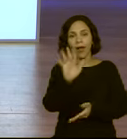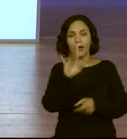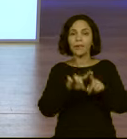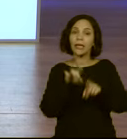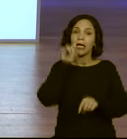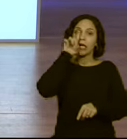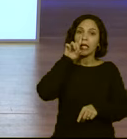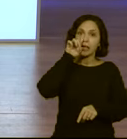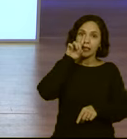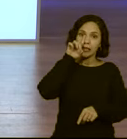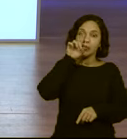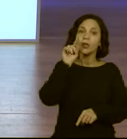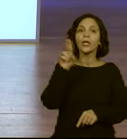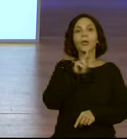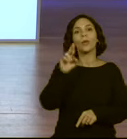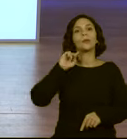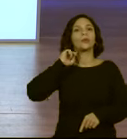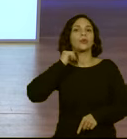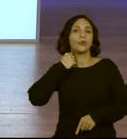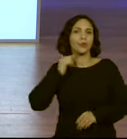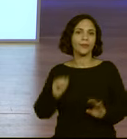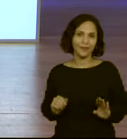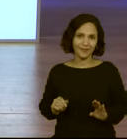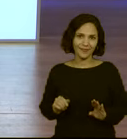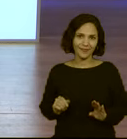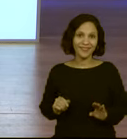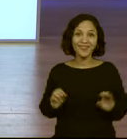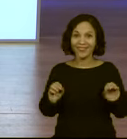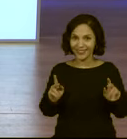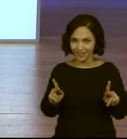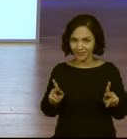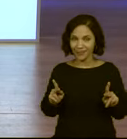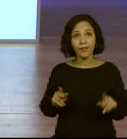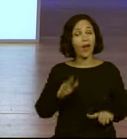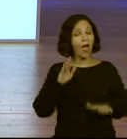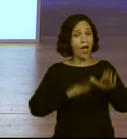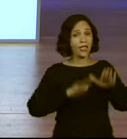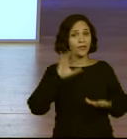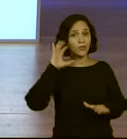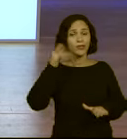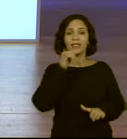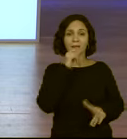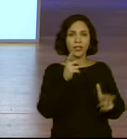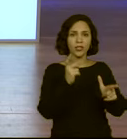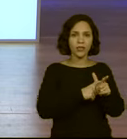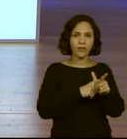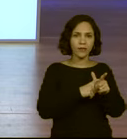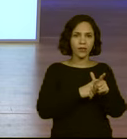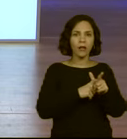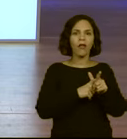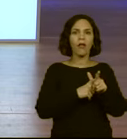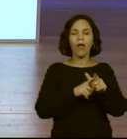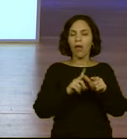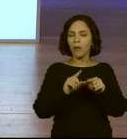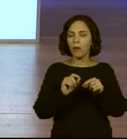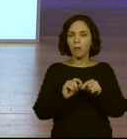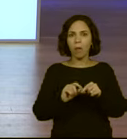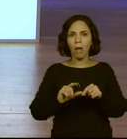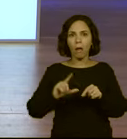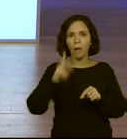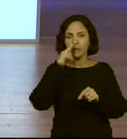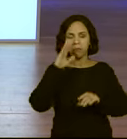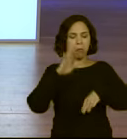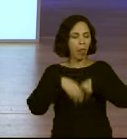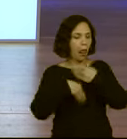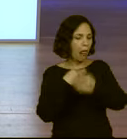correr risco de ficar inadimplente tá bom Às vezes acontece de uma dívida levar outra e a gente entra numa